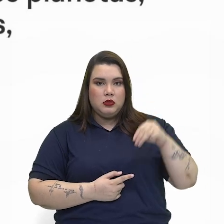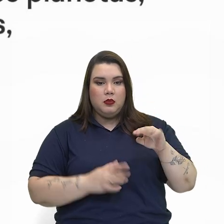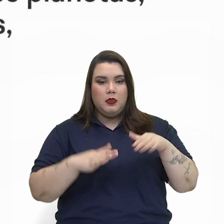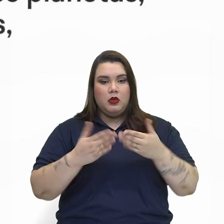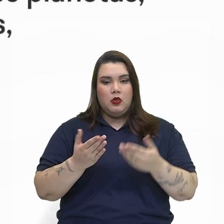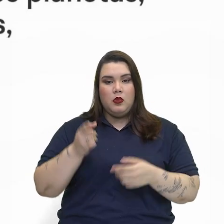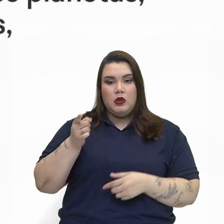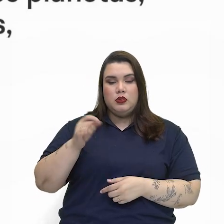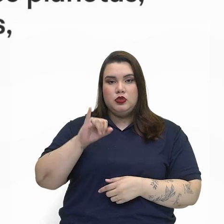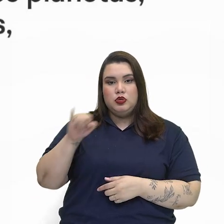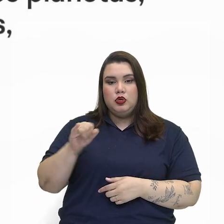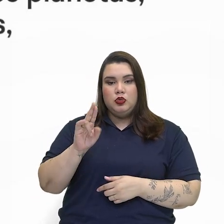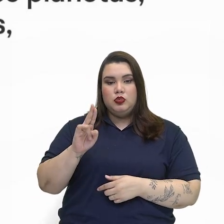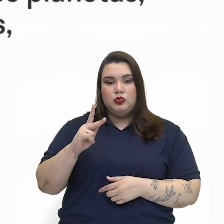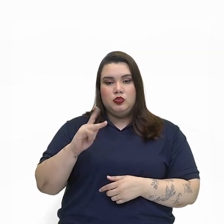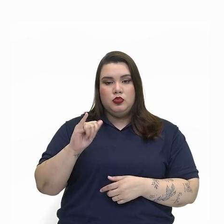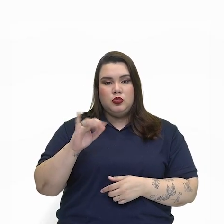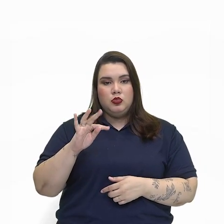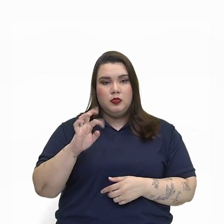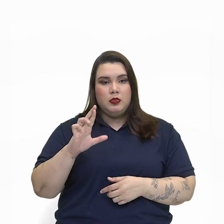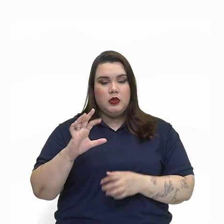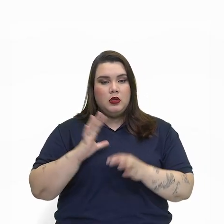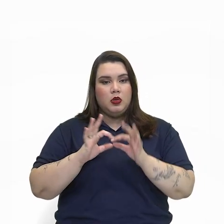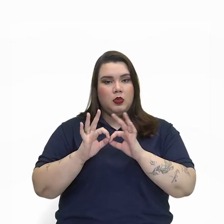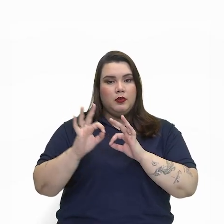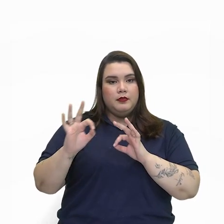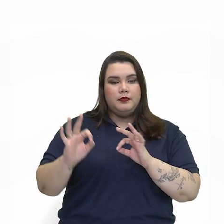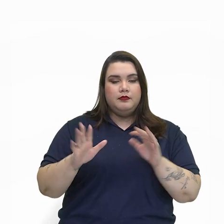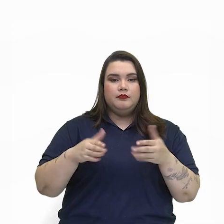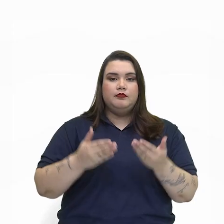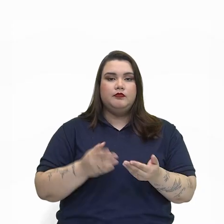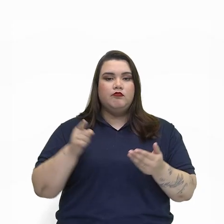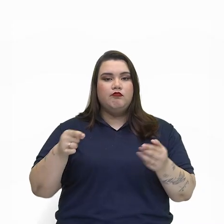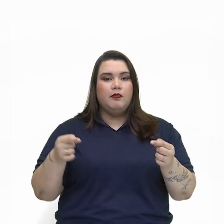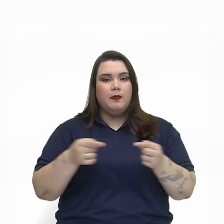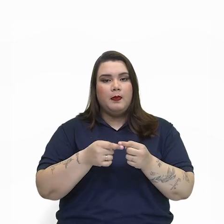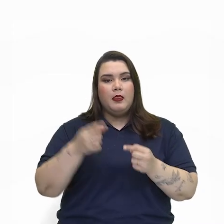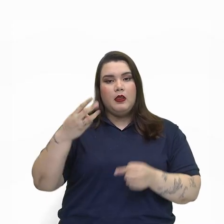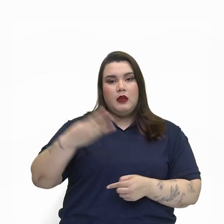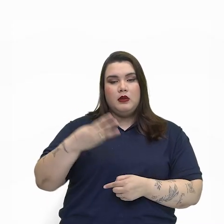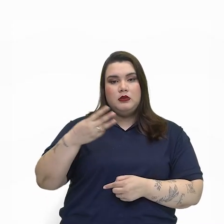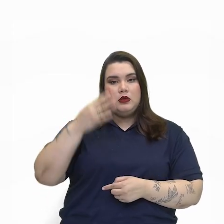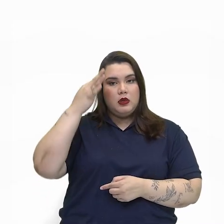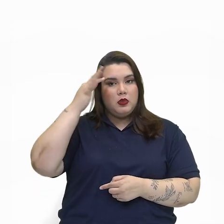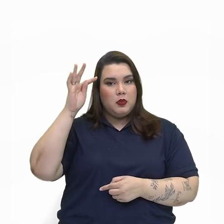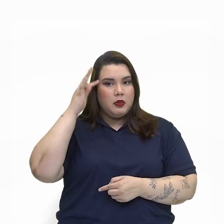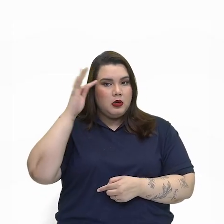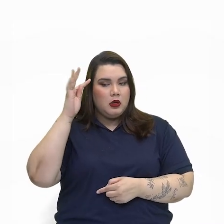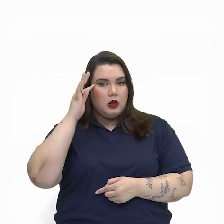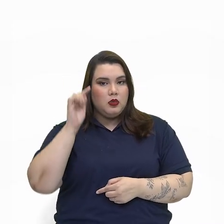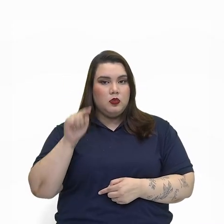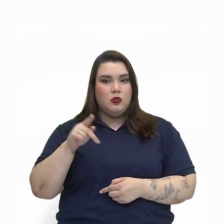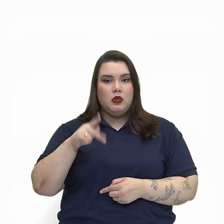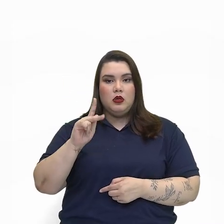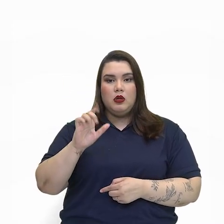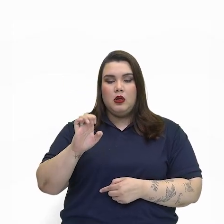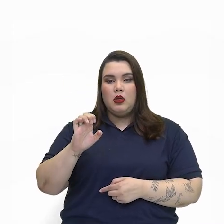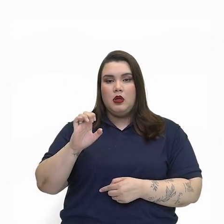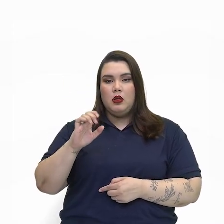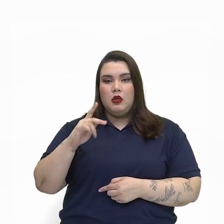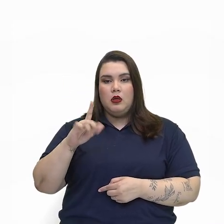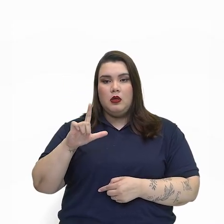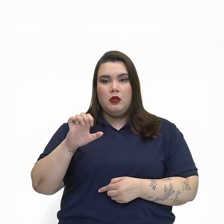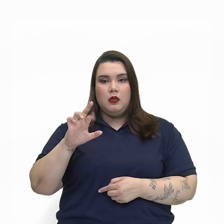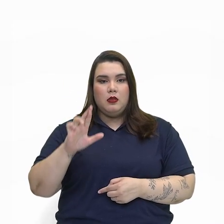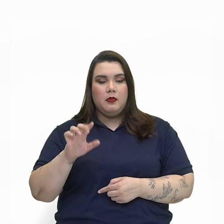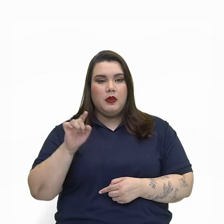Júpiter está a 7,5. E aí o que ele quer? De acordo com a terceira lei de Kepler, o período de revolução e o